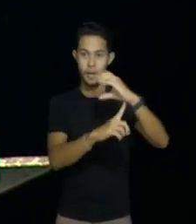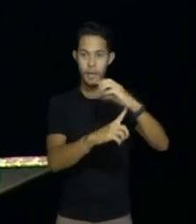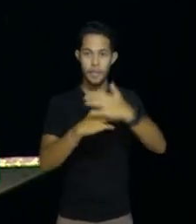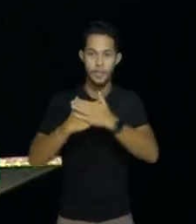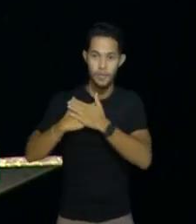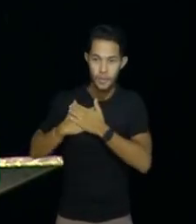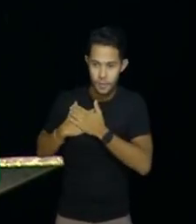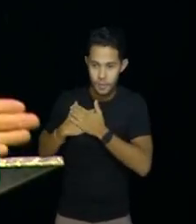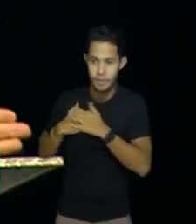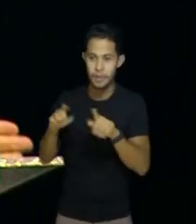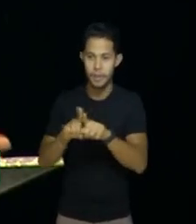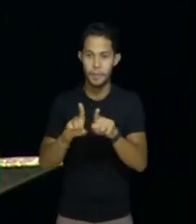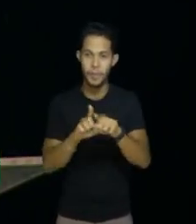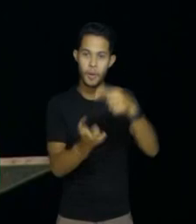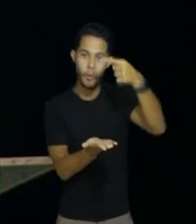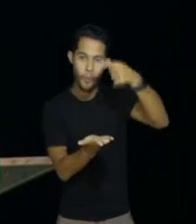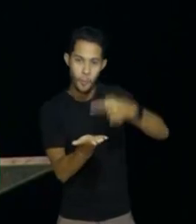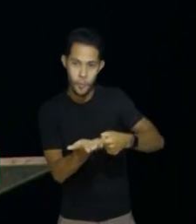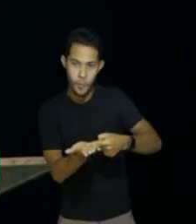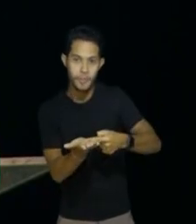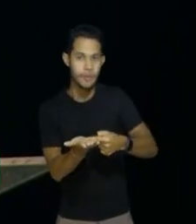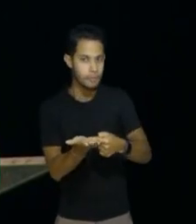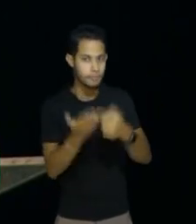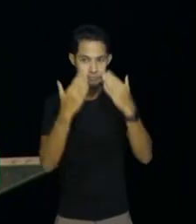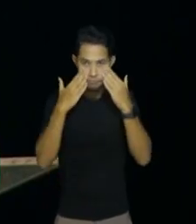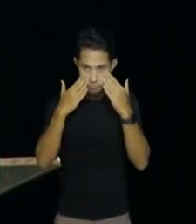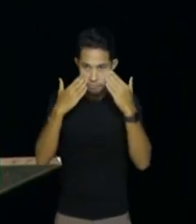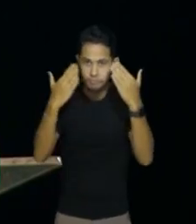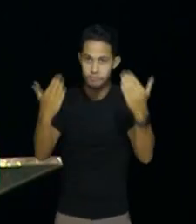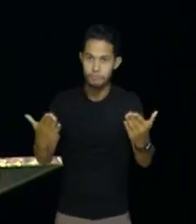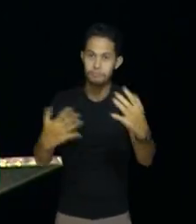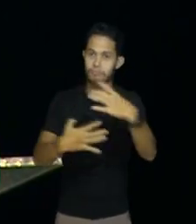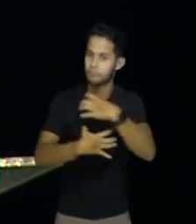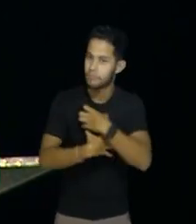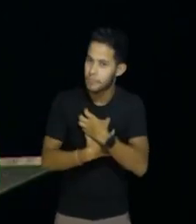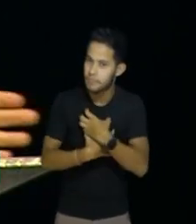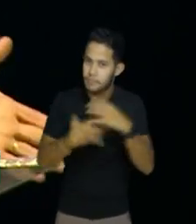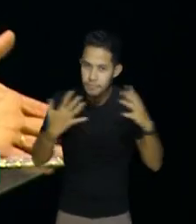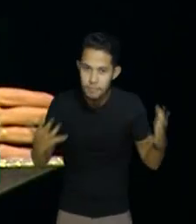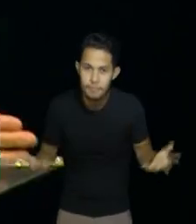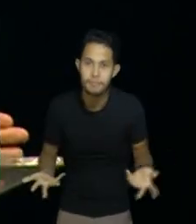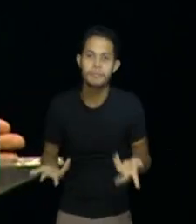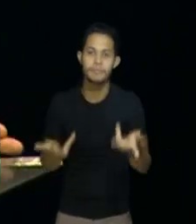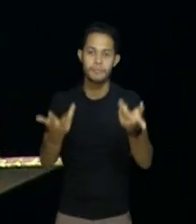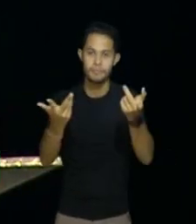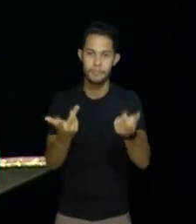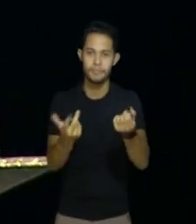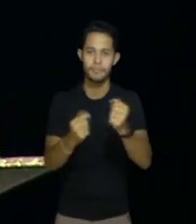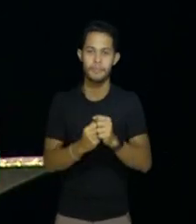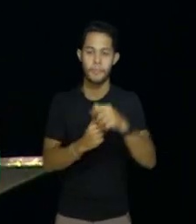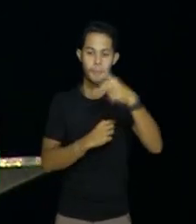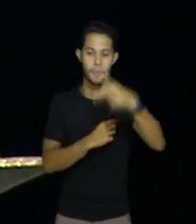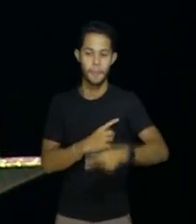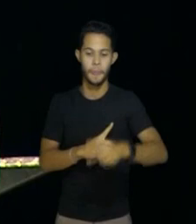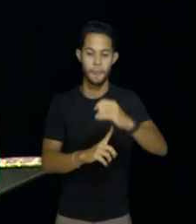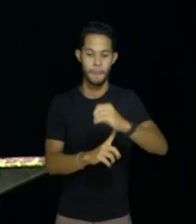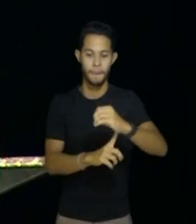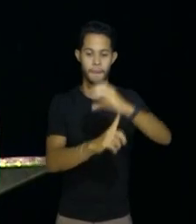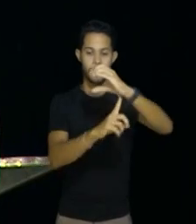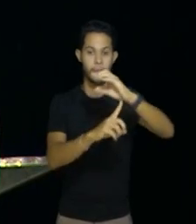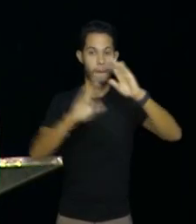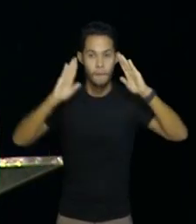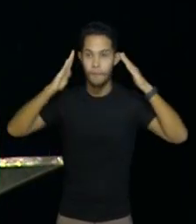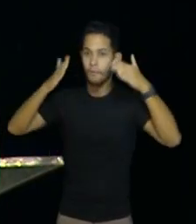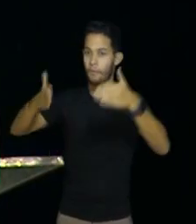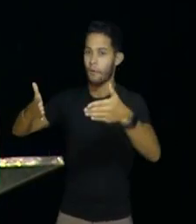próximo se manifestam de maneira extraordinária. Em Santa Catarina, especialmente aqui em